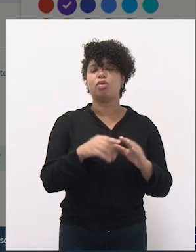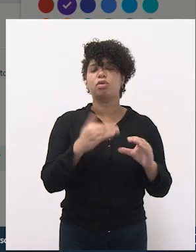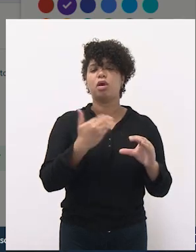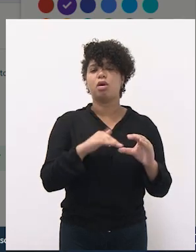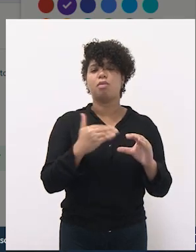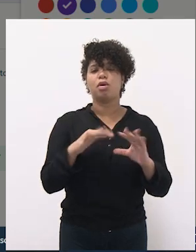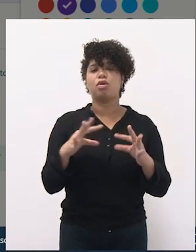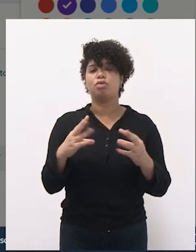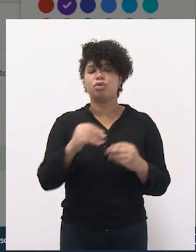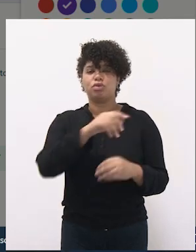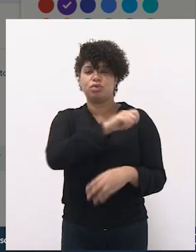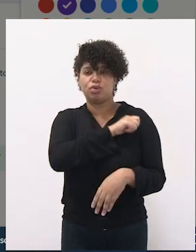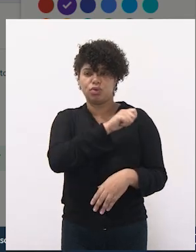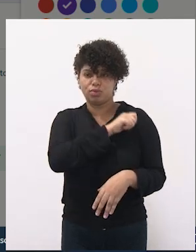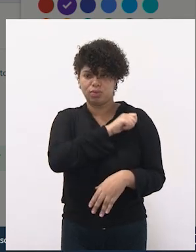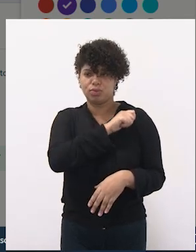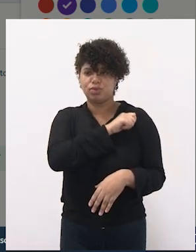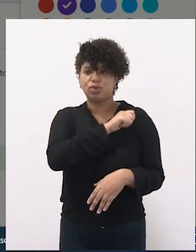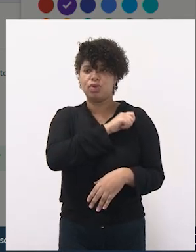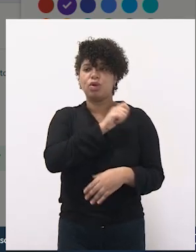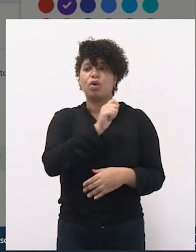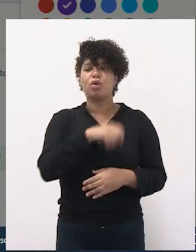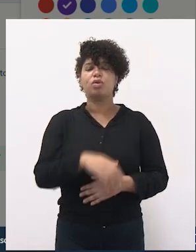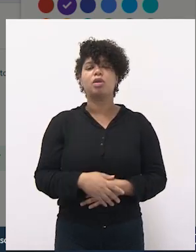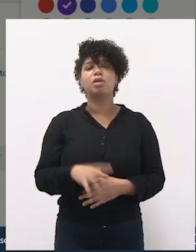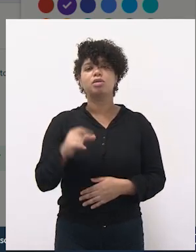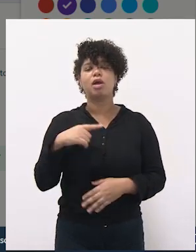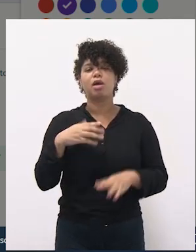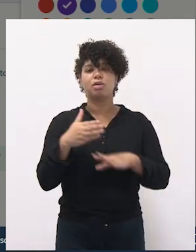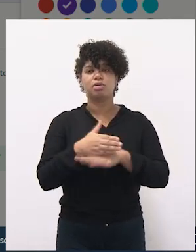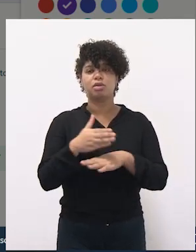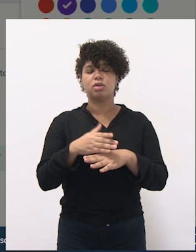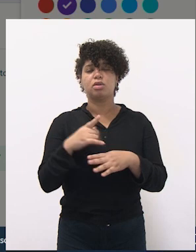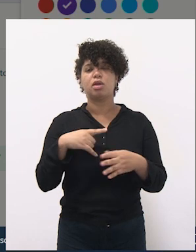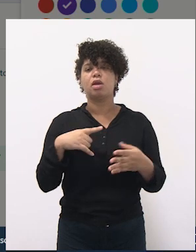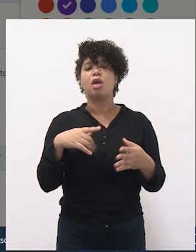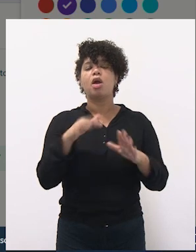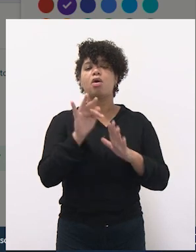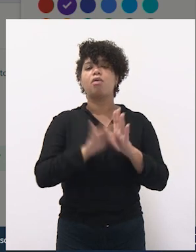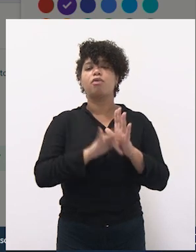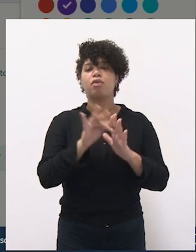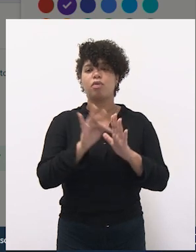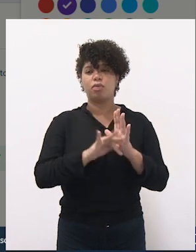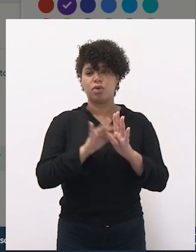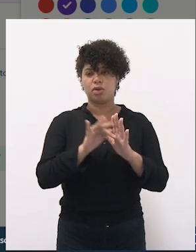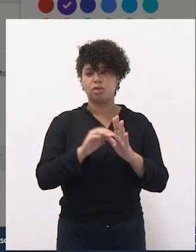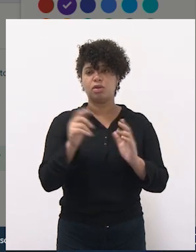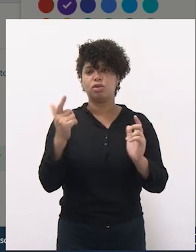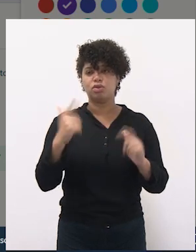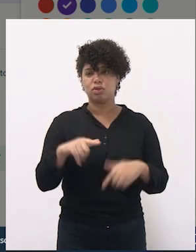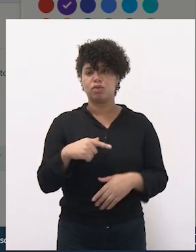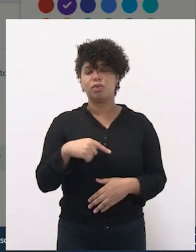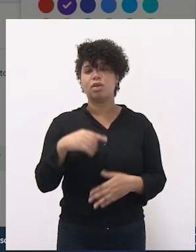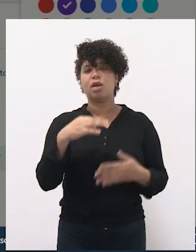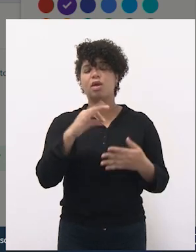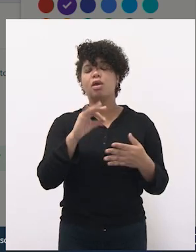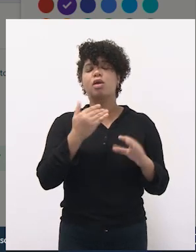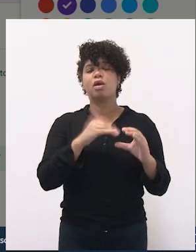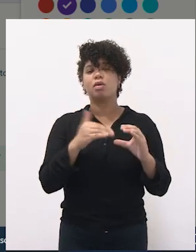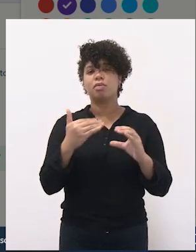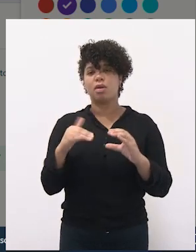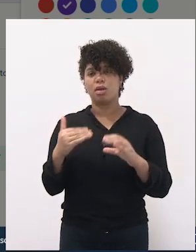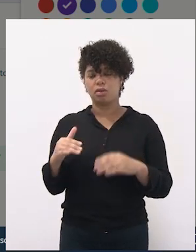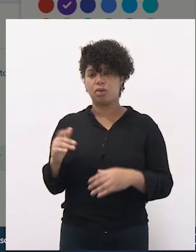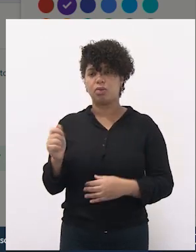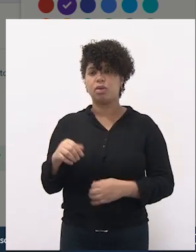Todos os alunos, assim que ele tem acesso ao formulário, ele já pode deixar o seu e-mail institucional.